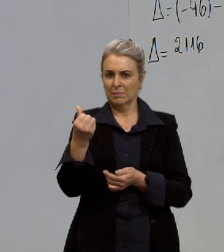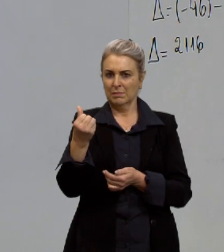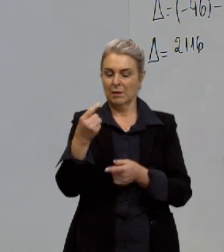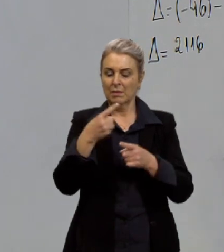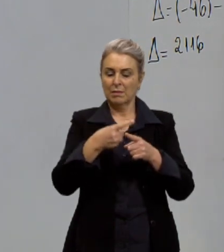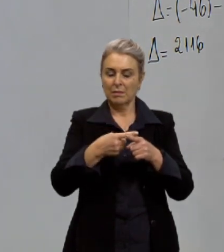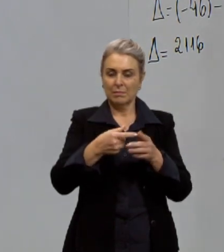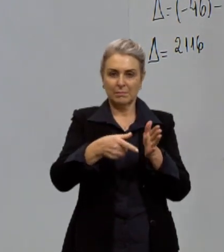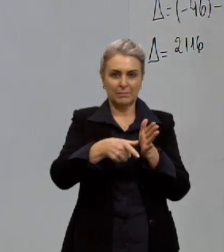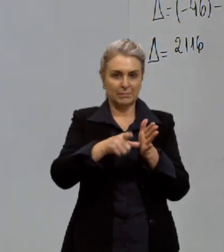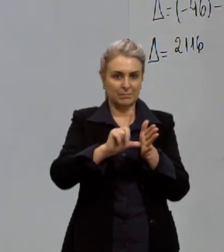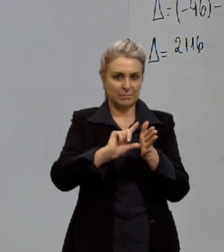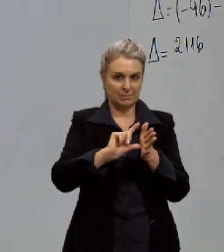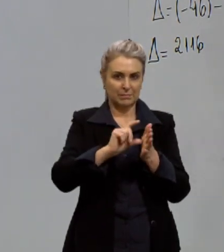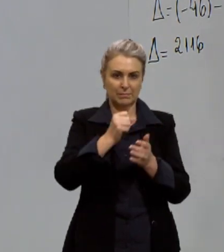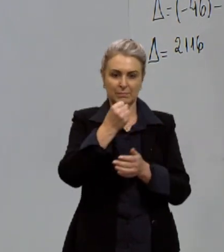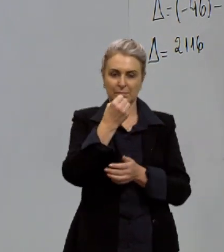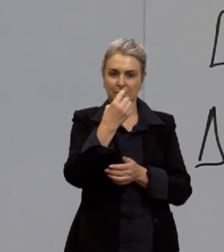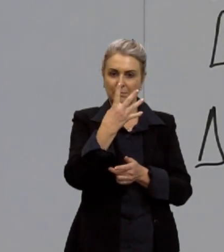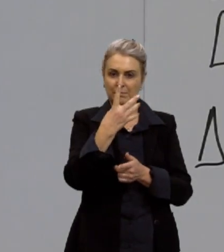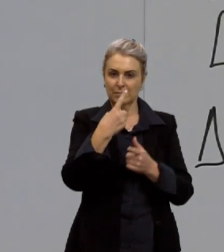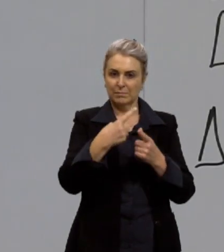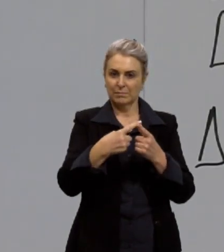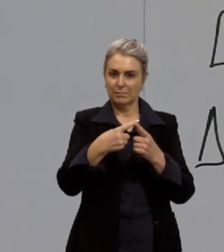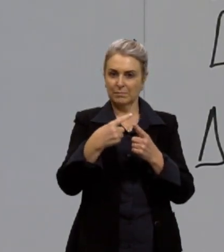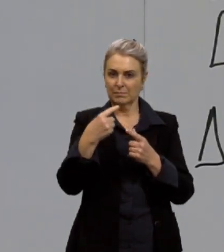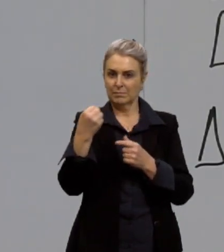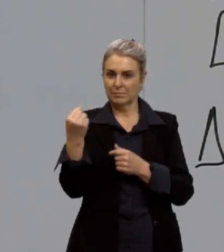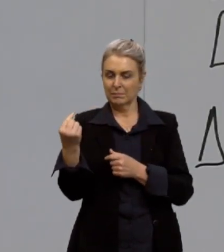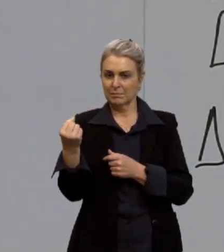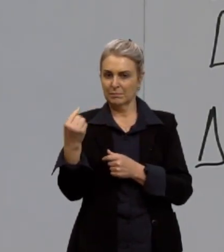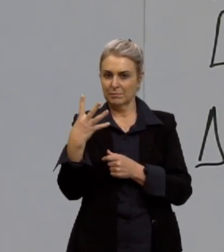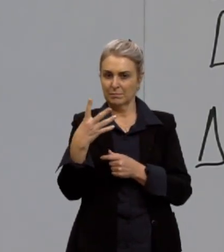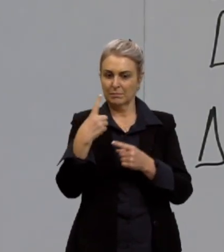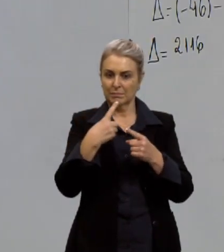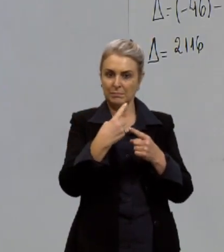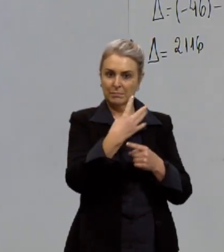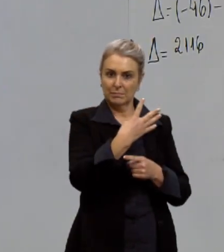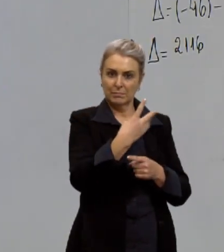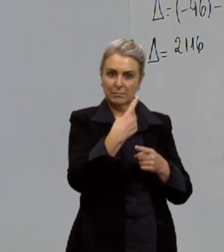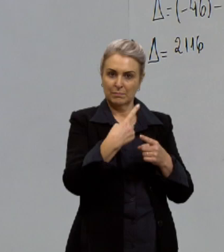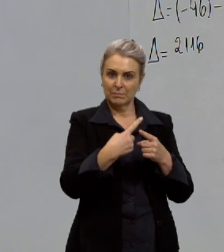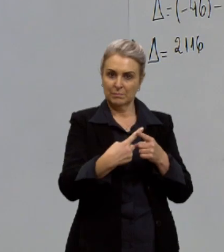antes. 4 vezes 1, 4. 4 vezes